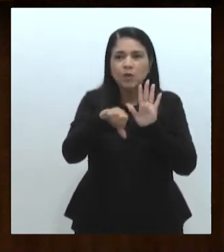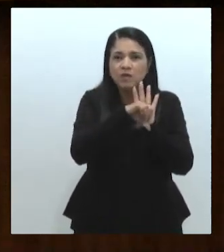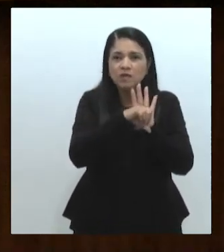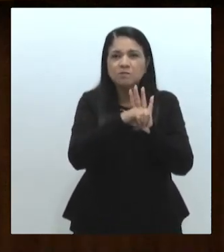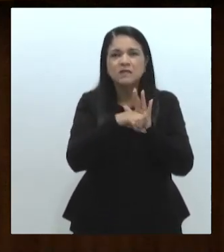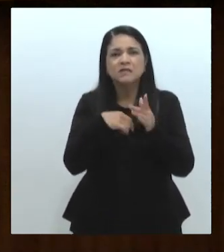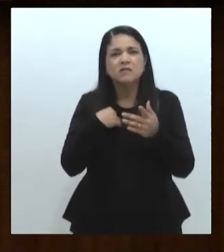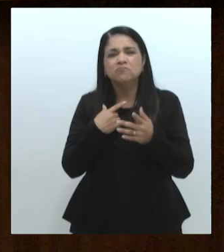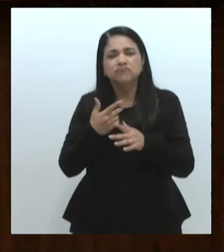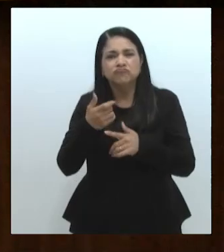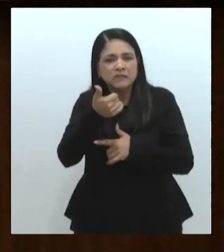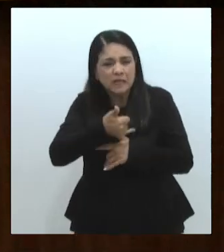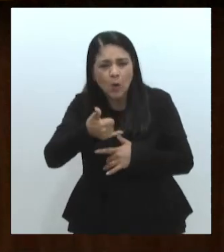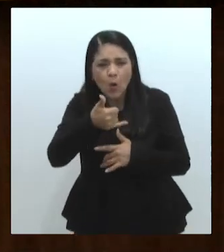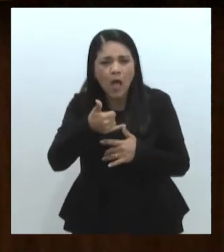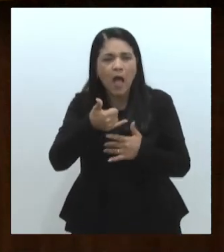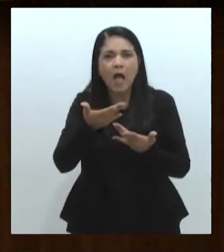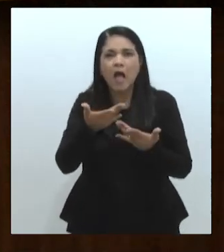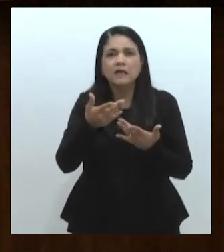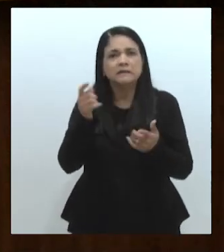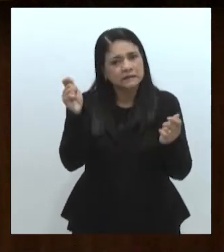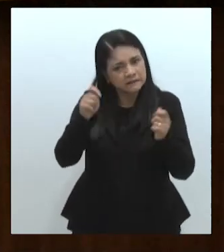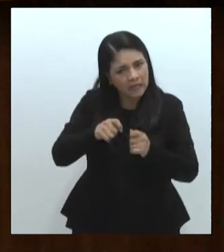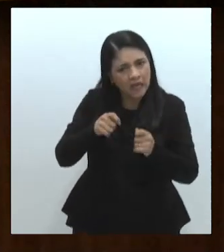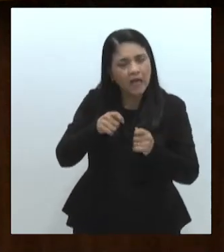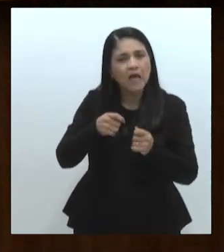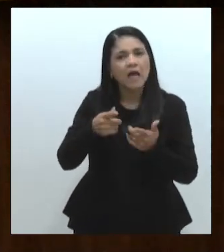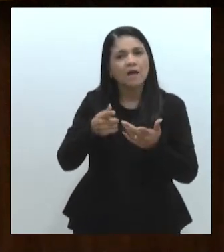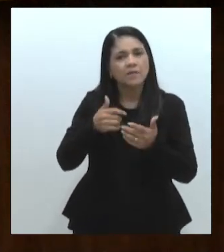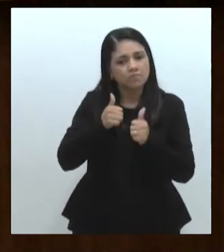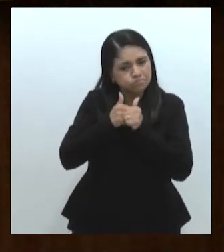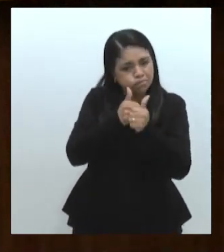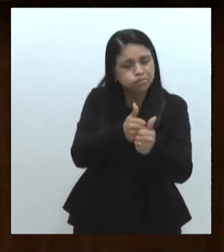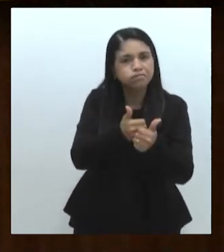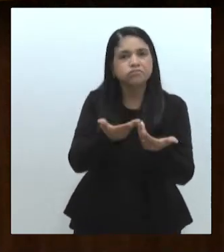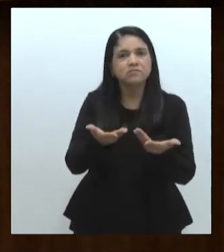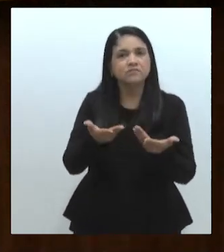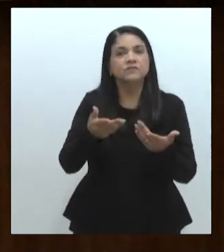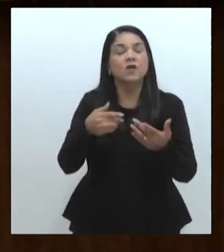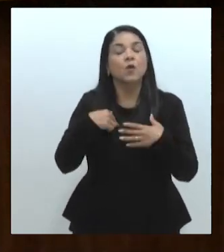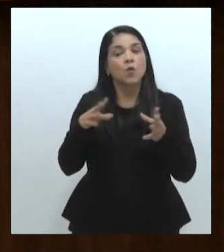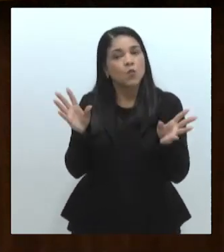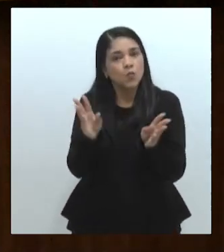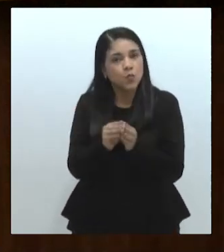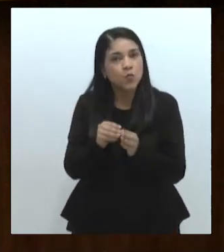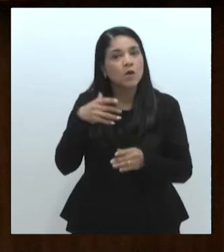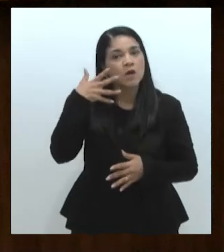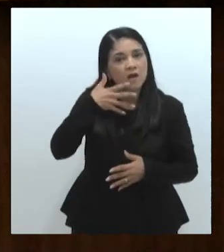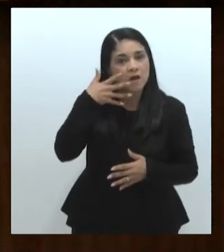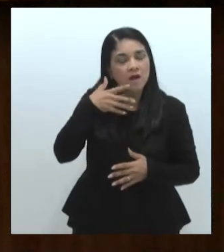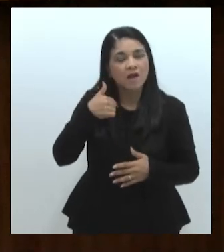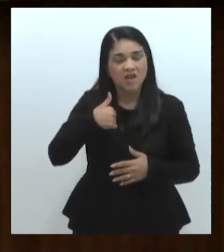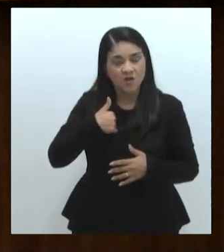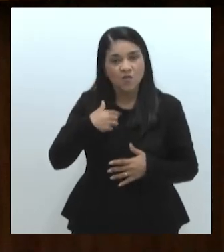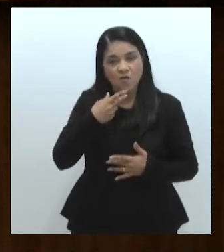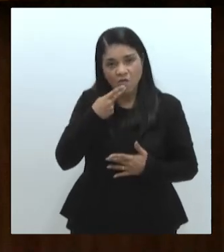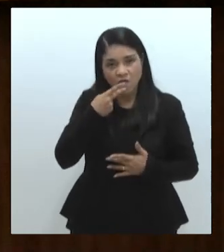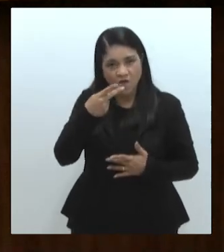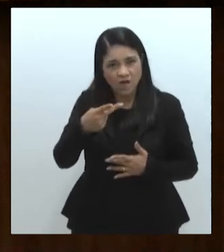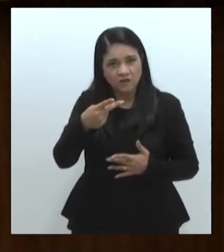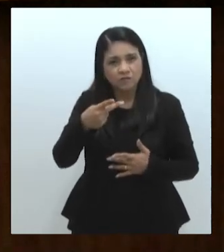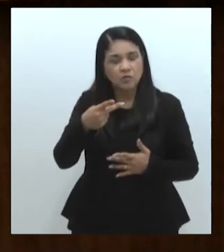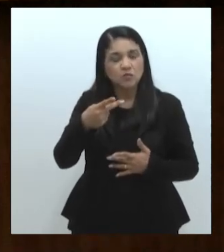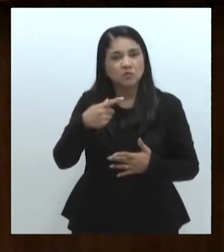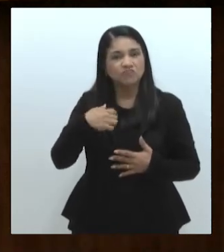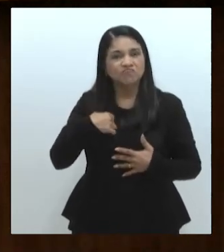algumas pessoas que entram em contato? Eu queria só concluir essa fala falando da minha indignação,